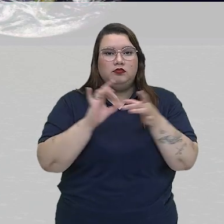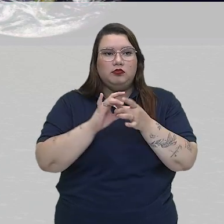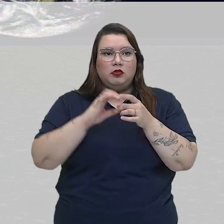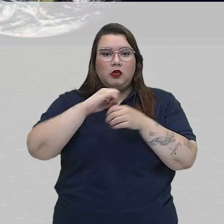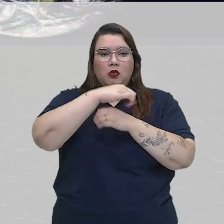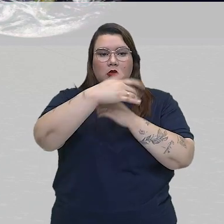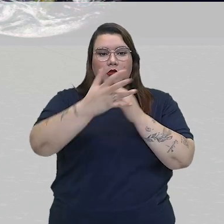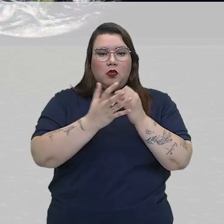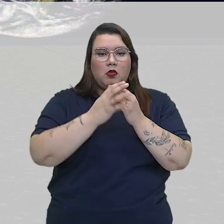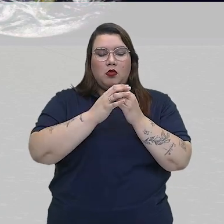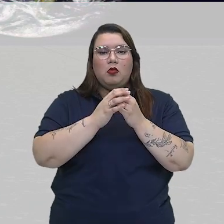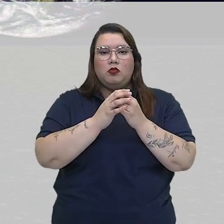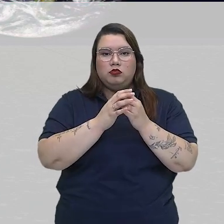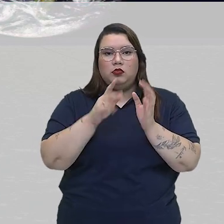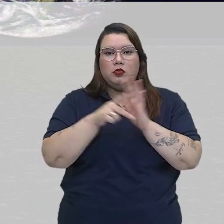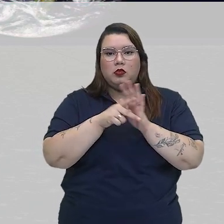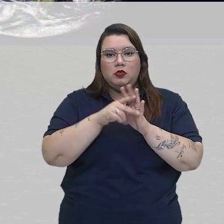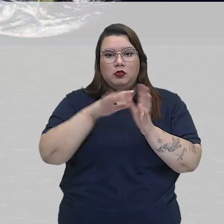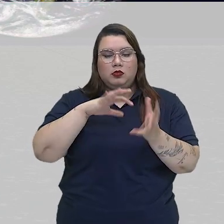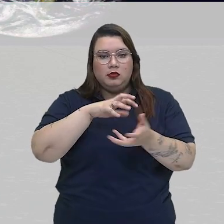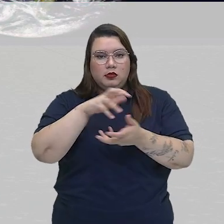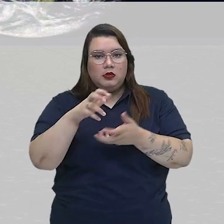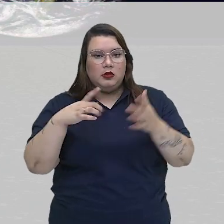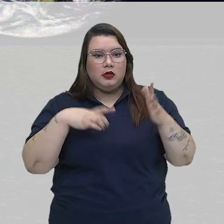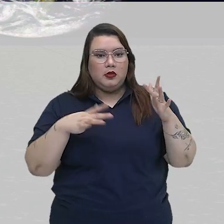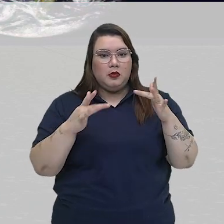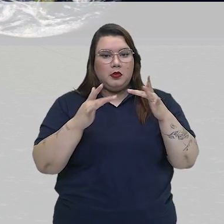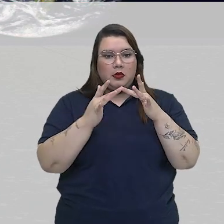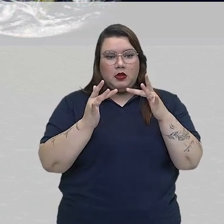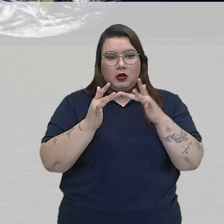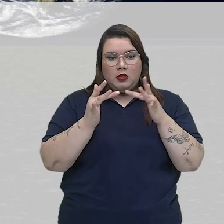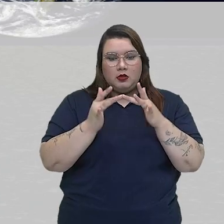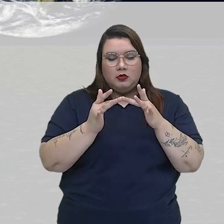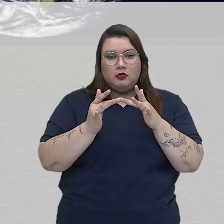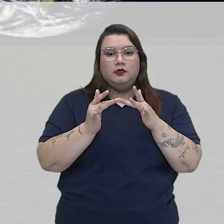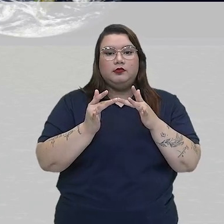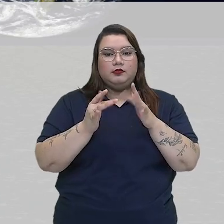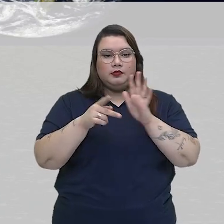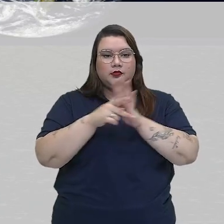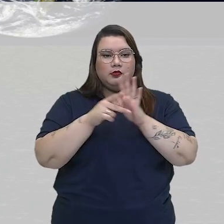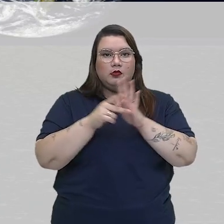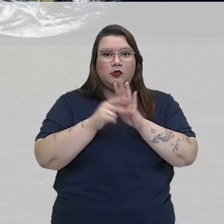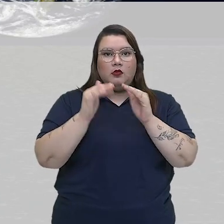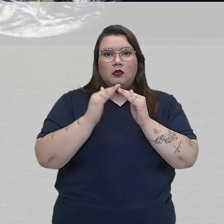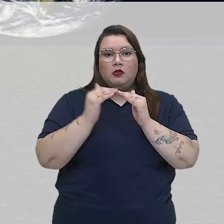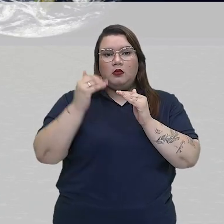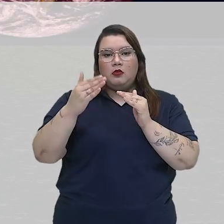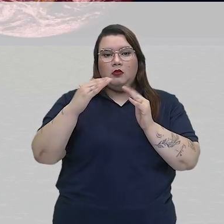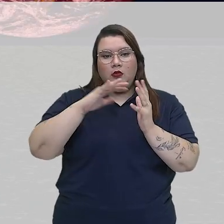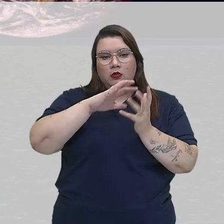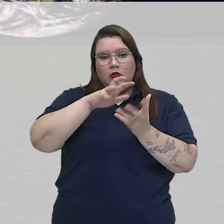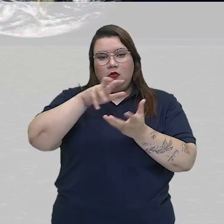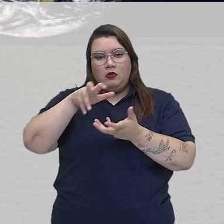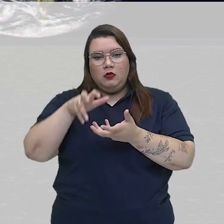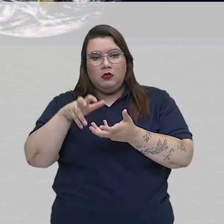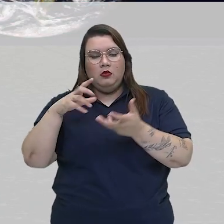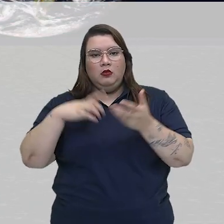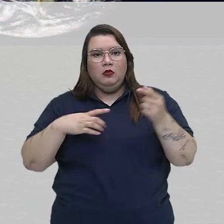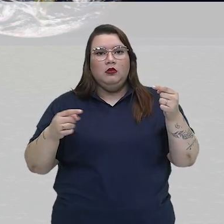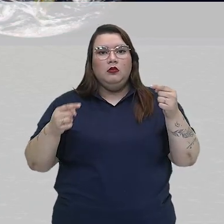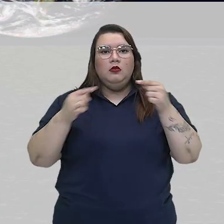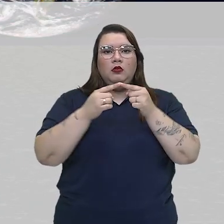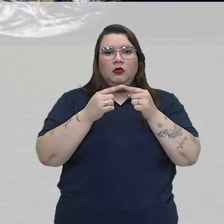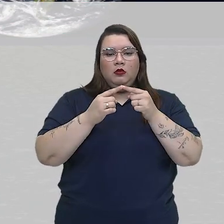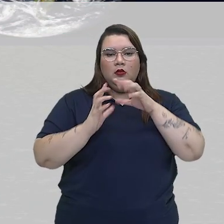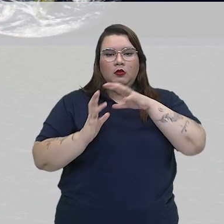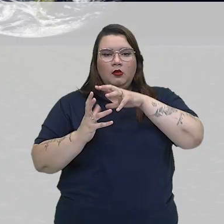Terra, que ao entrar, né, em contato com a atmosfera da Terra a partir do espaço exterior, ele